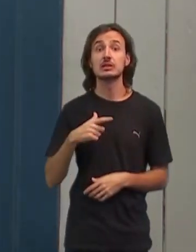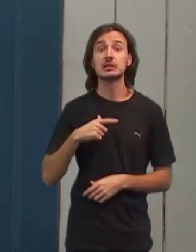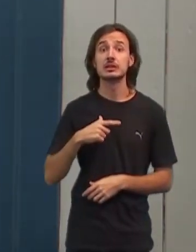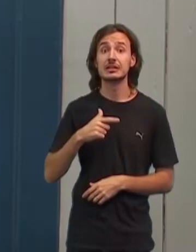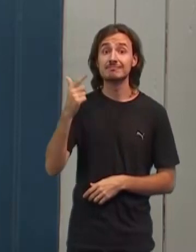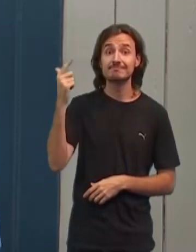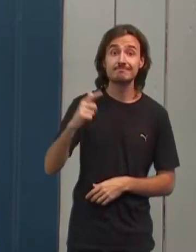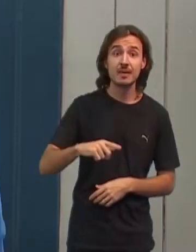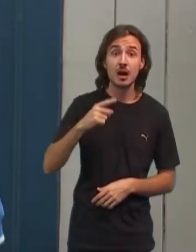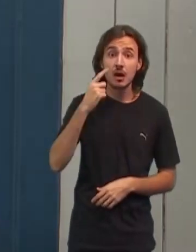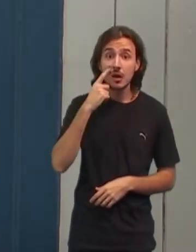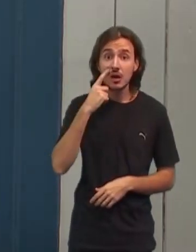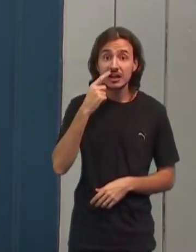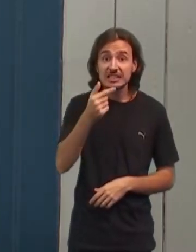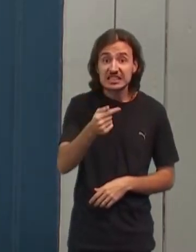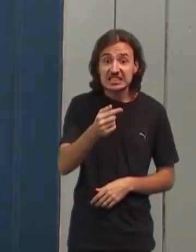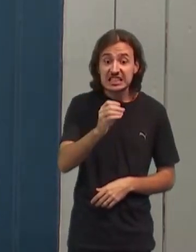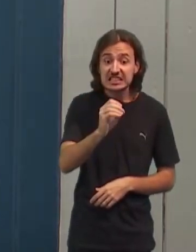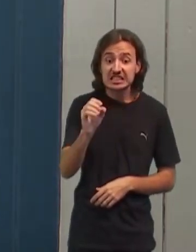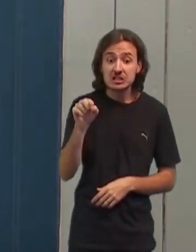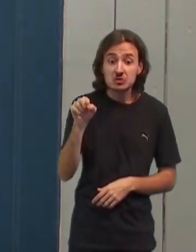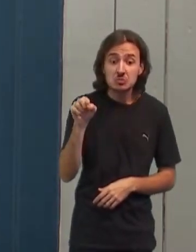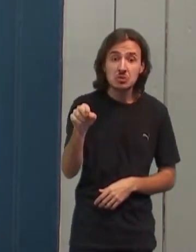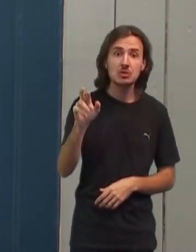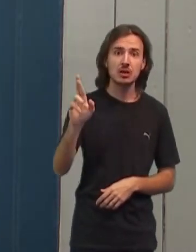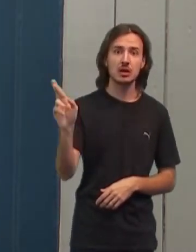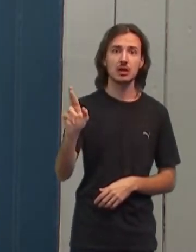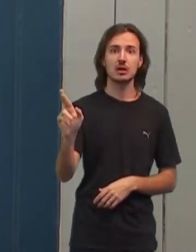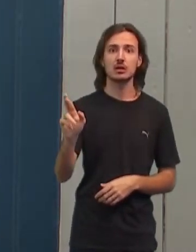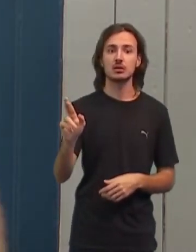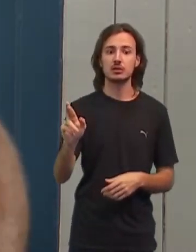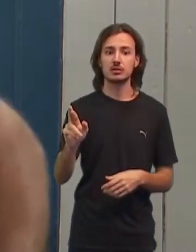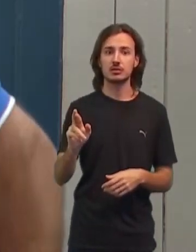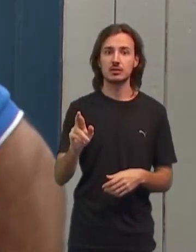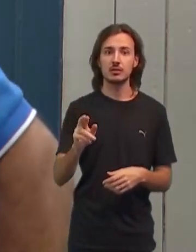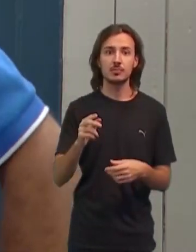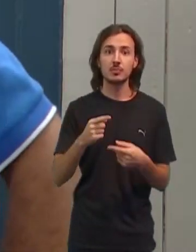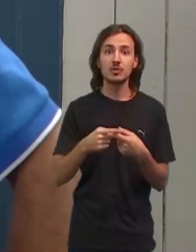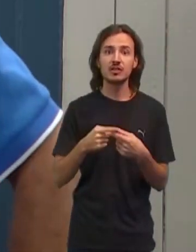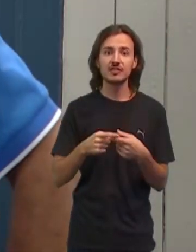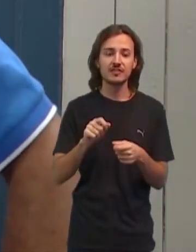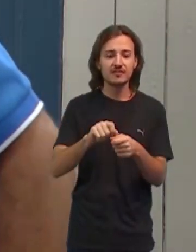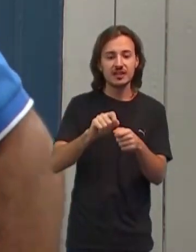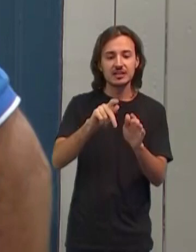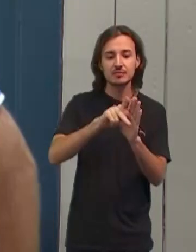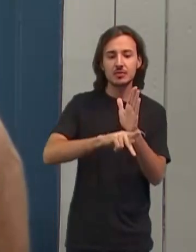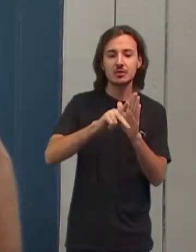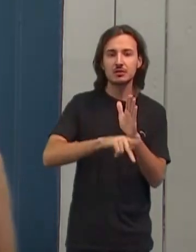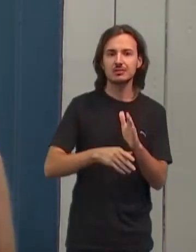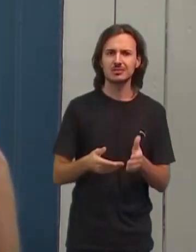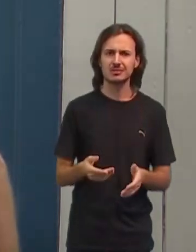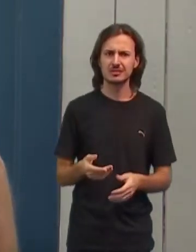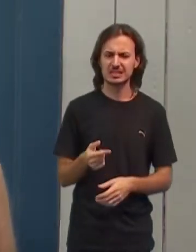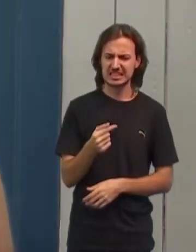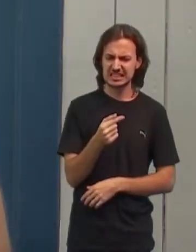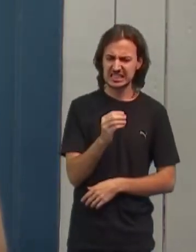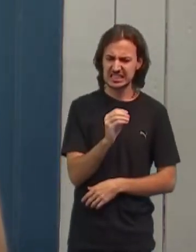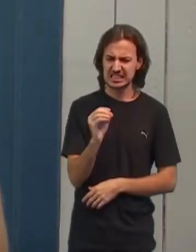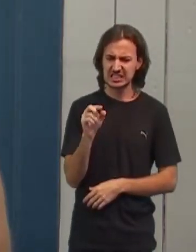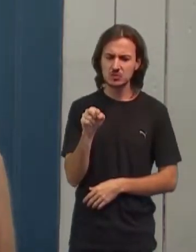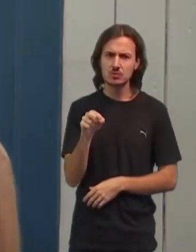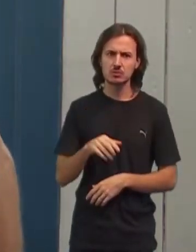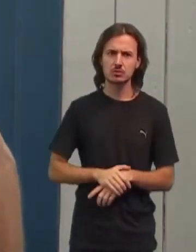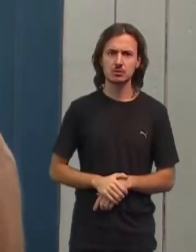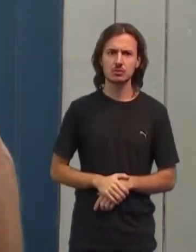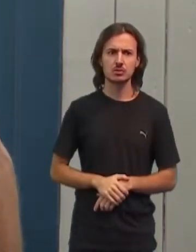700 mil reais para fazer projeto de campo. 700 mil. Gente do céu. O que, que é isso? Um